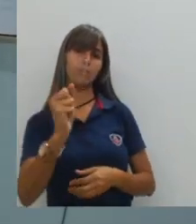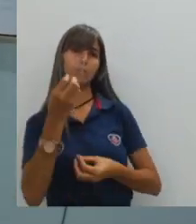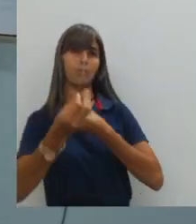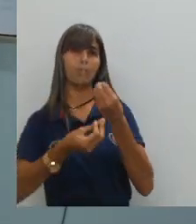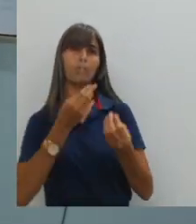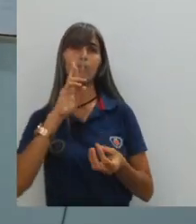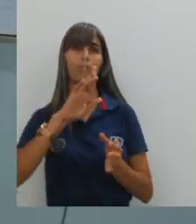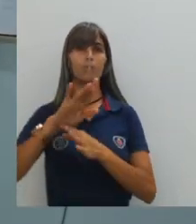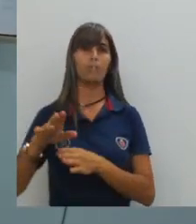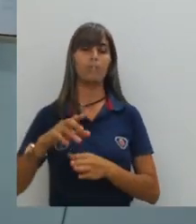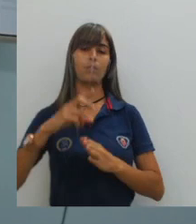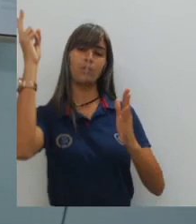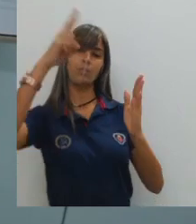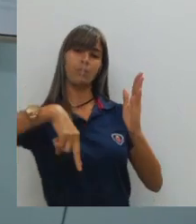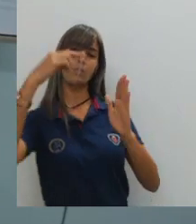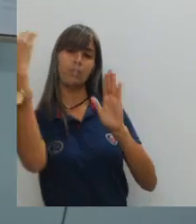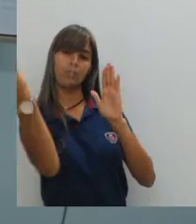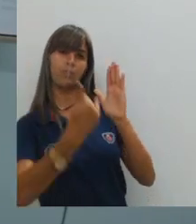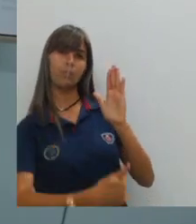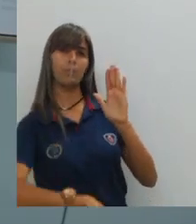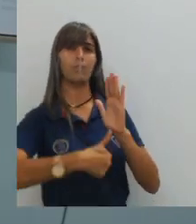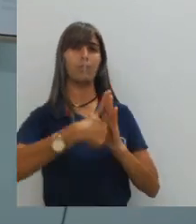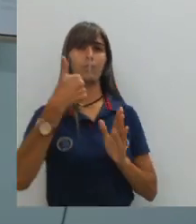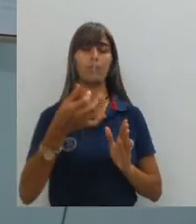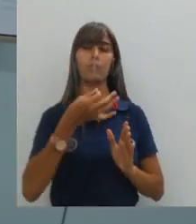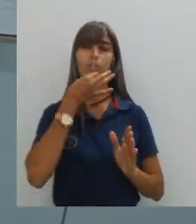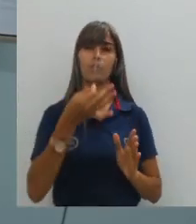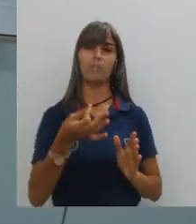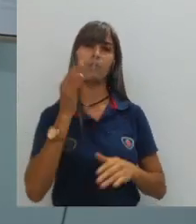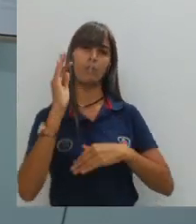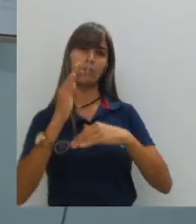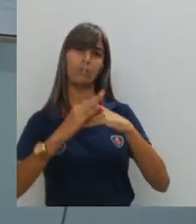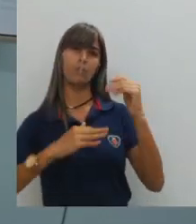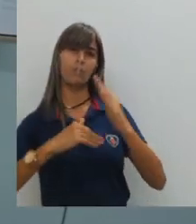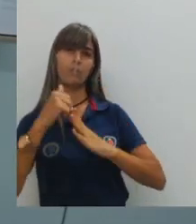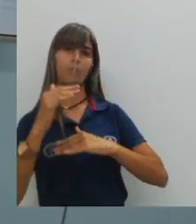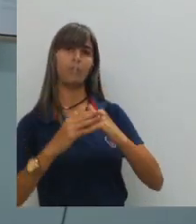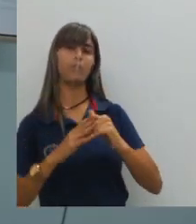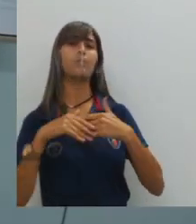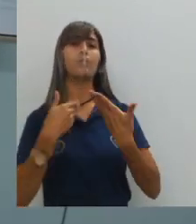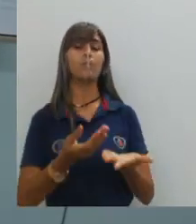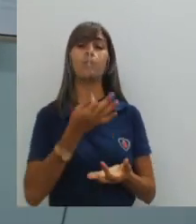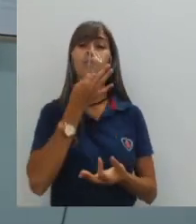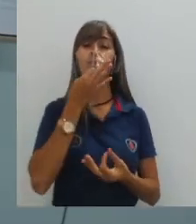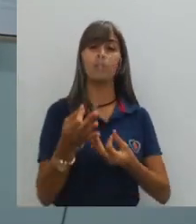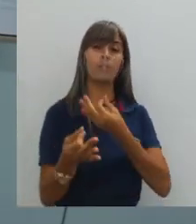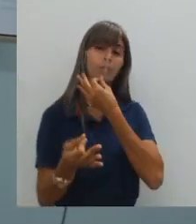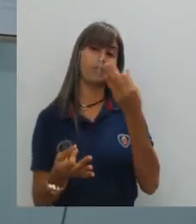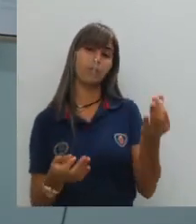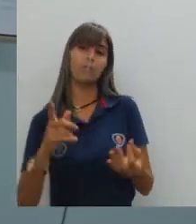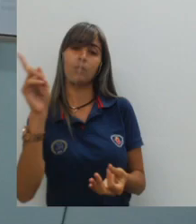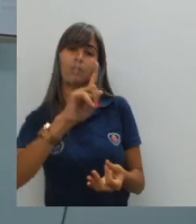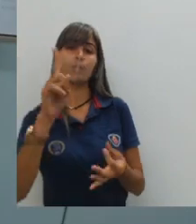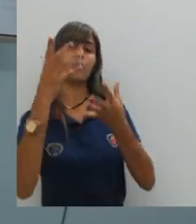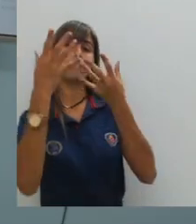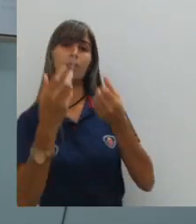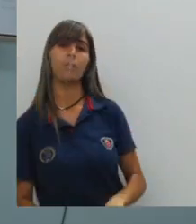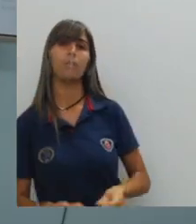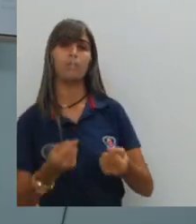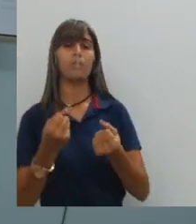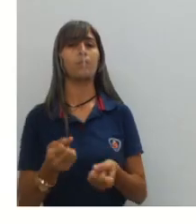Leia as afirmações abaixo. Primeiro, o senso crítico é a capacidade de questionar e não